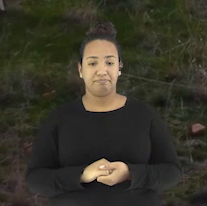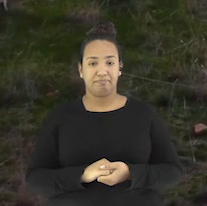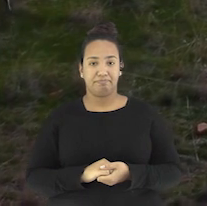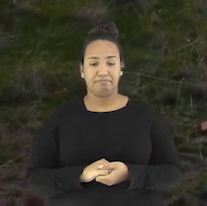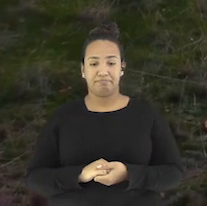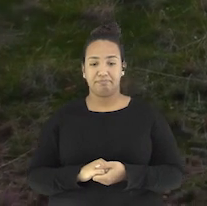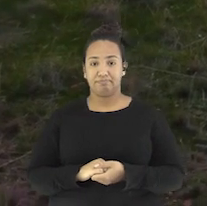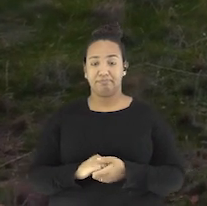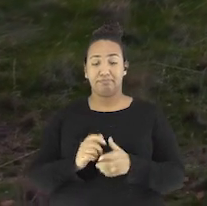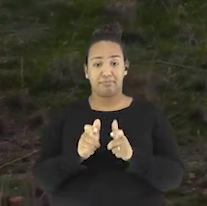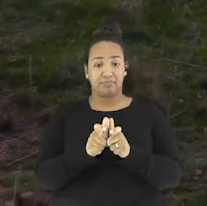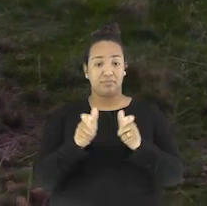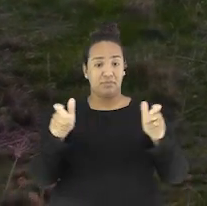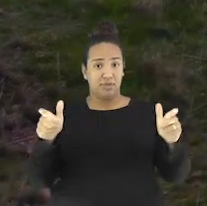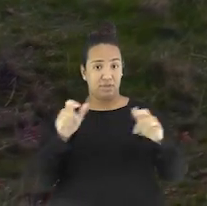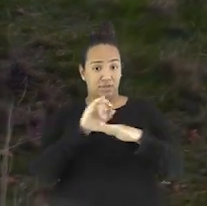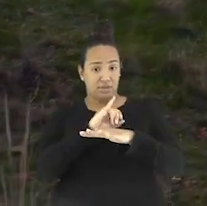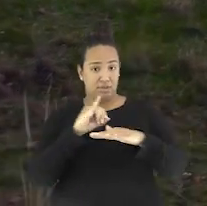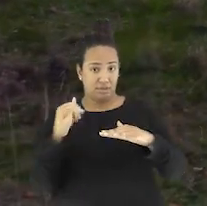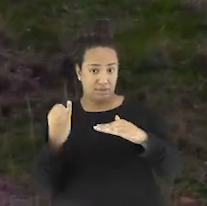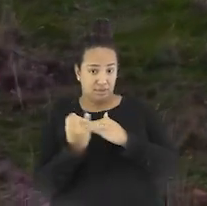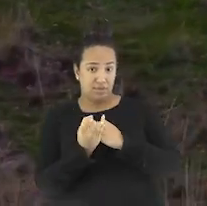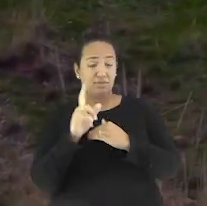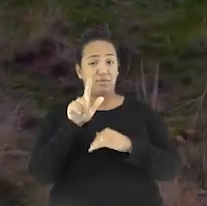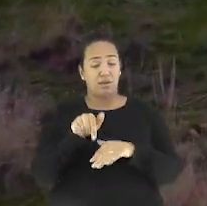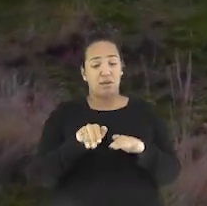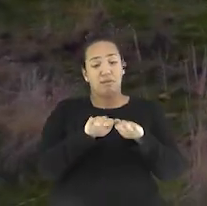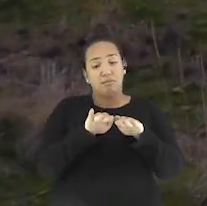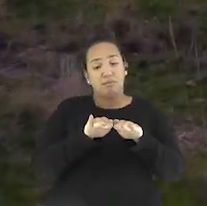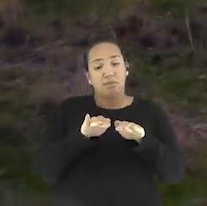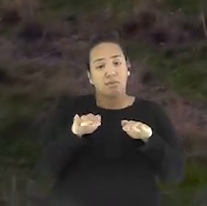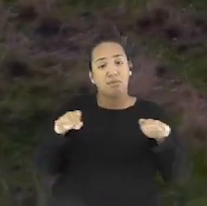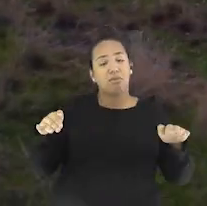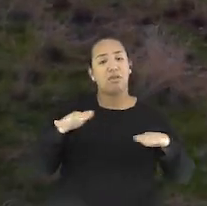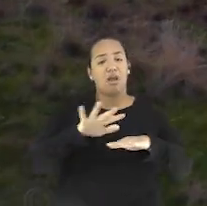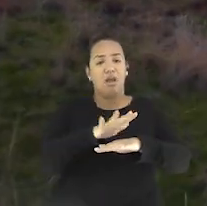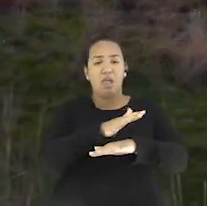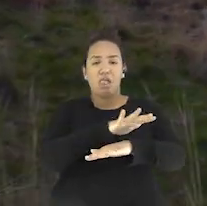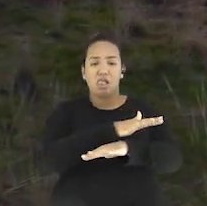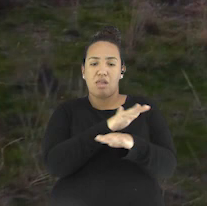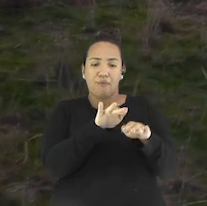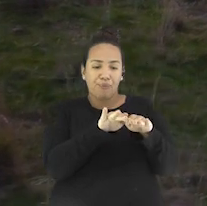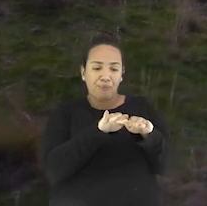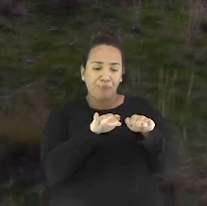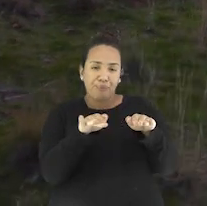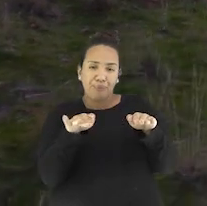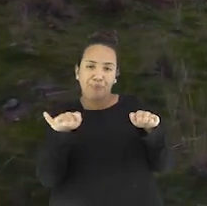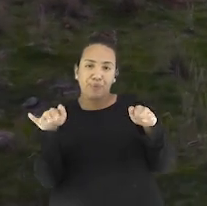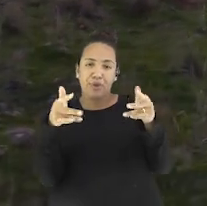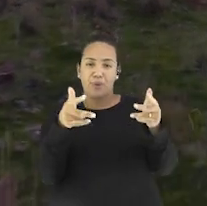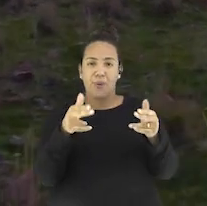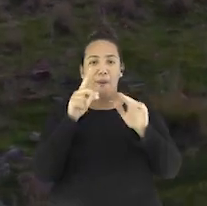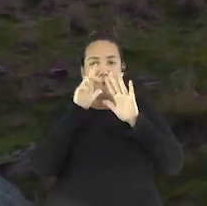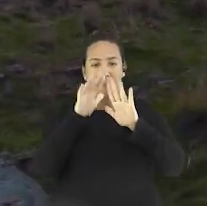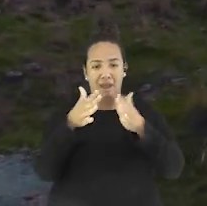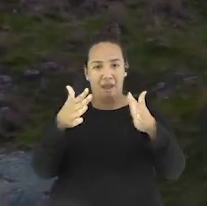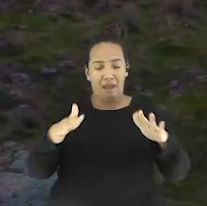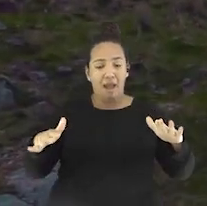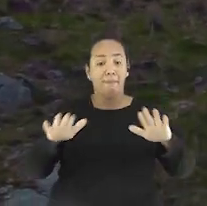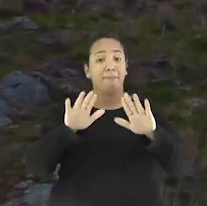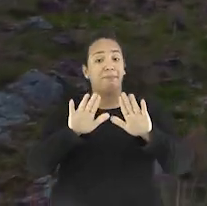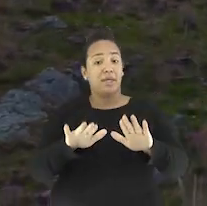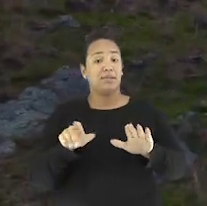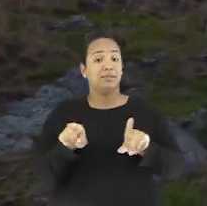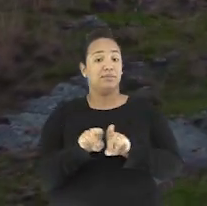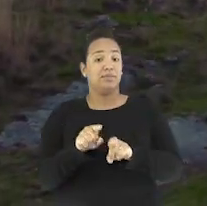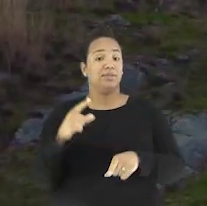maior parte das ilhas da Oceania são planícies, pois possuem um relevo baixo e no mesmo nível do mar. Porém, há também uma